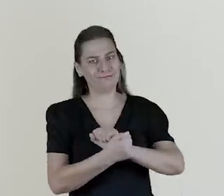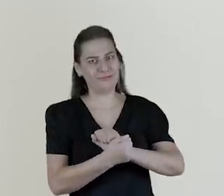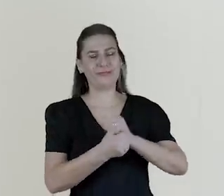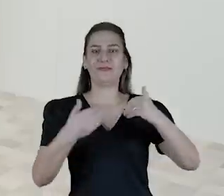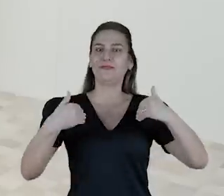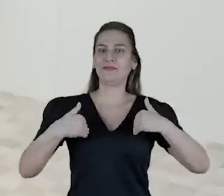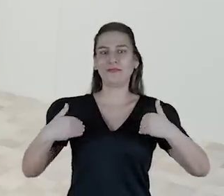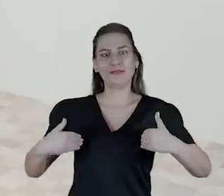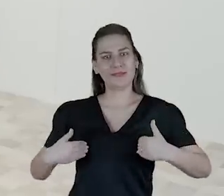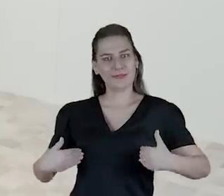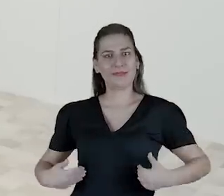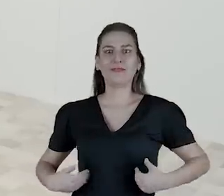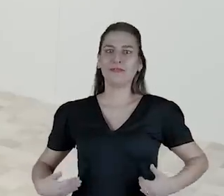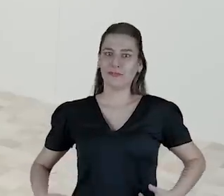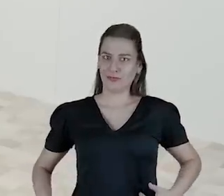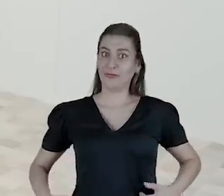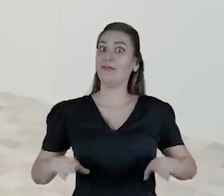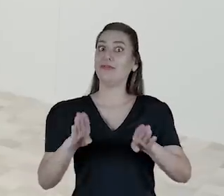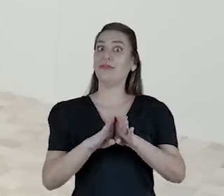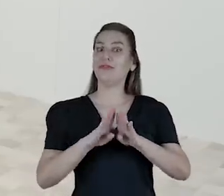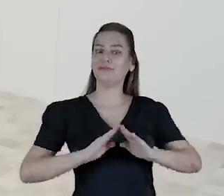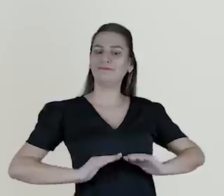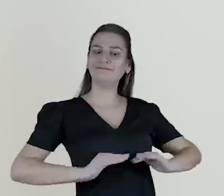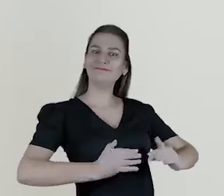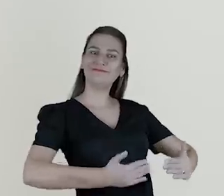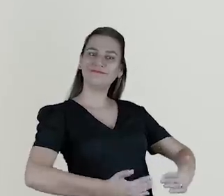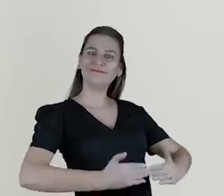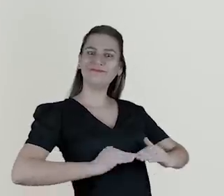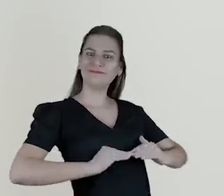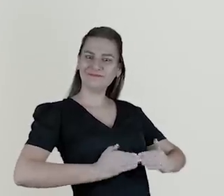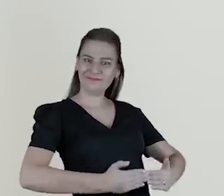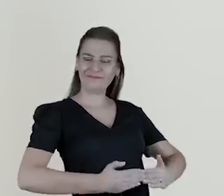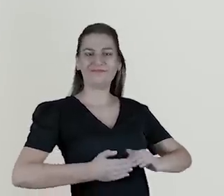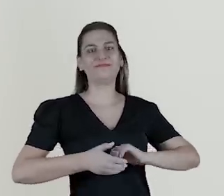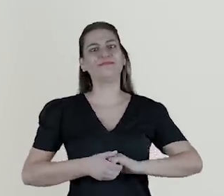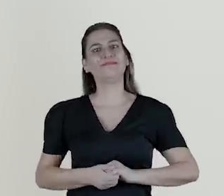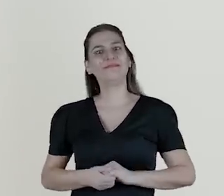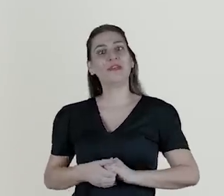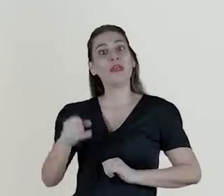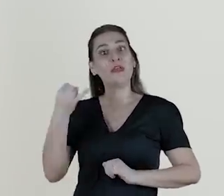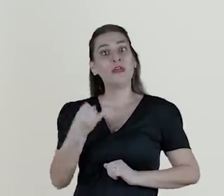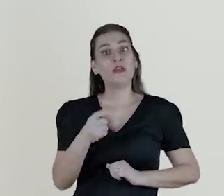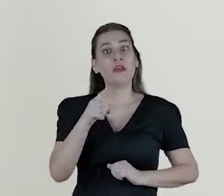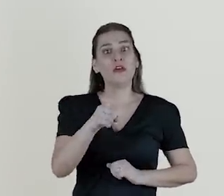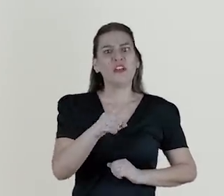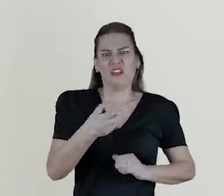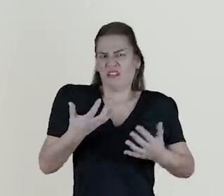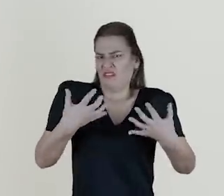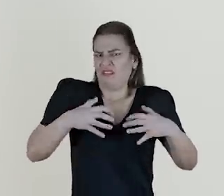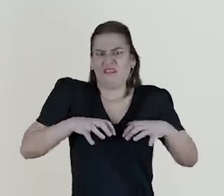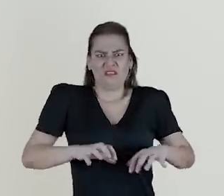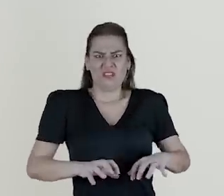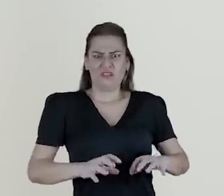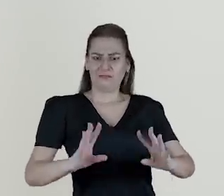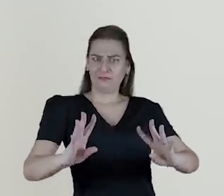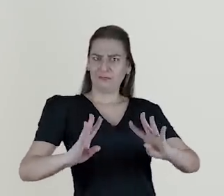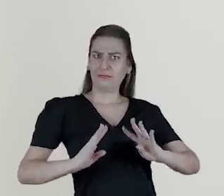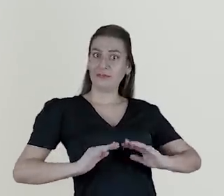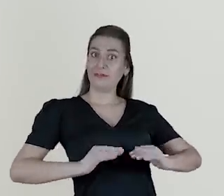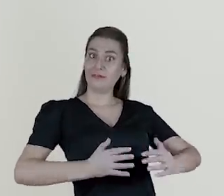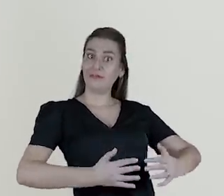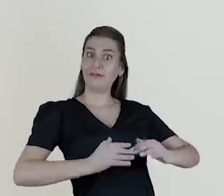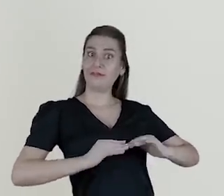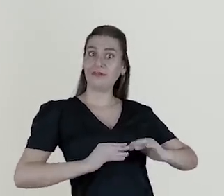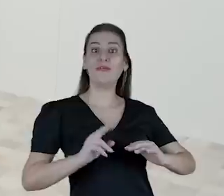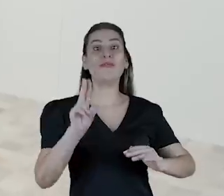estica, conseguindo se adaptar ao tamanho da barriga. Uma opção também para quem não gosta de evidenciar tanto o corpo é colocar um